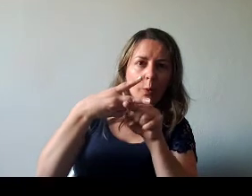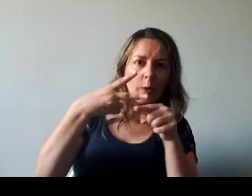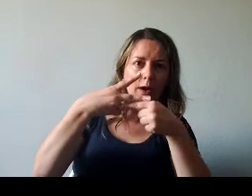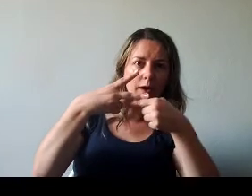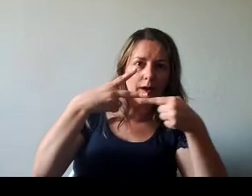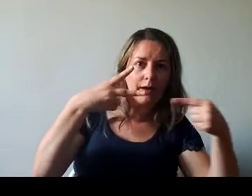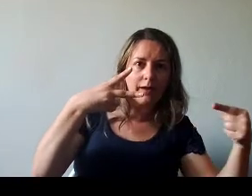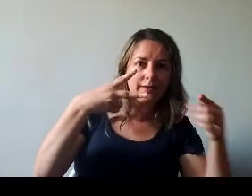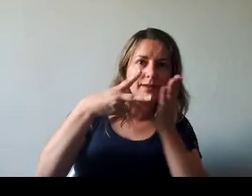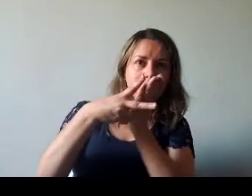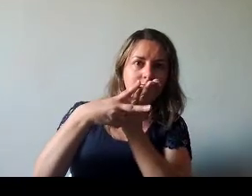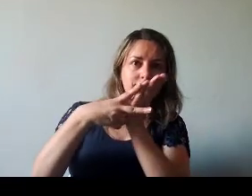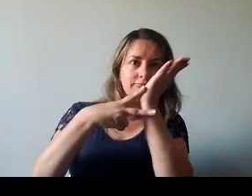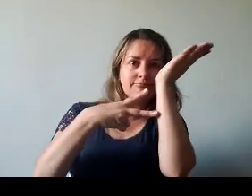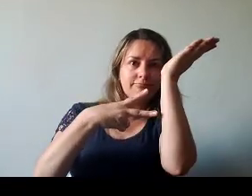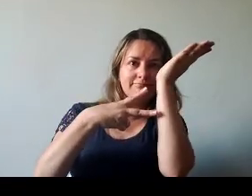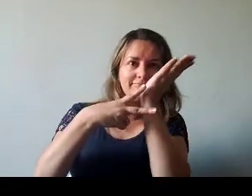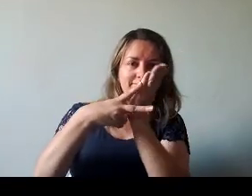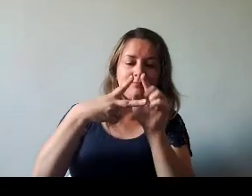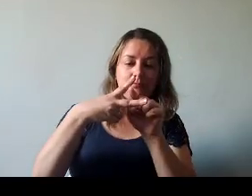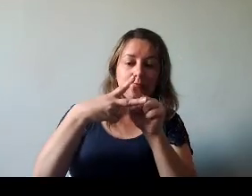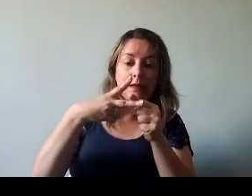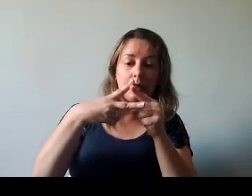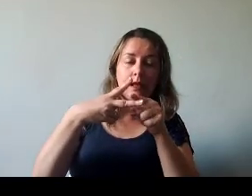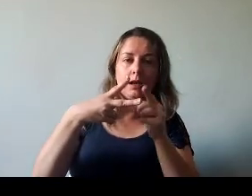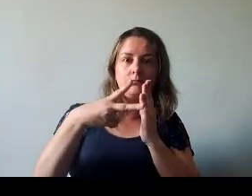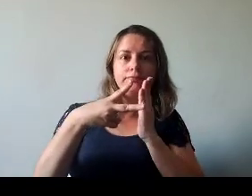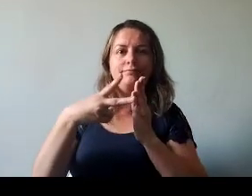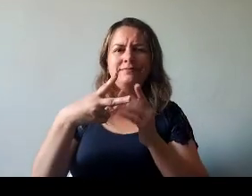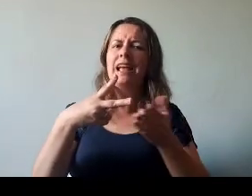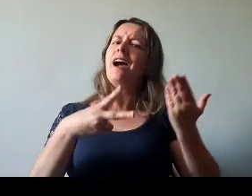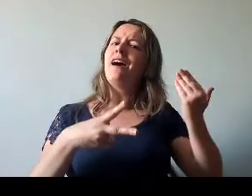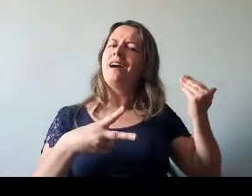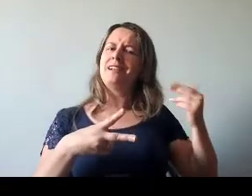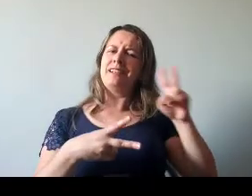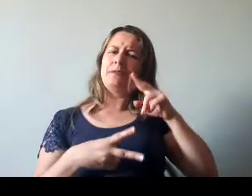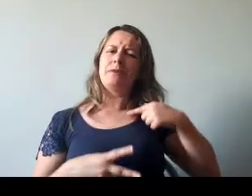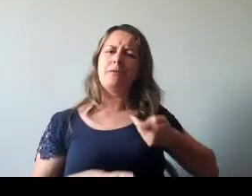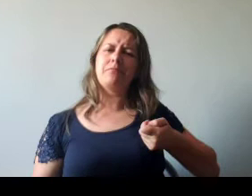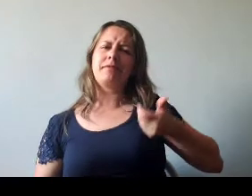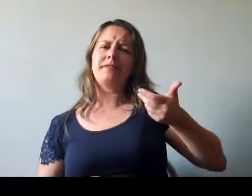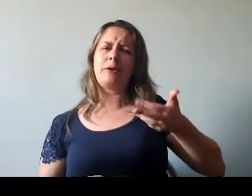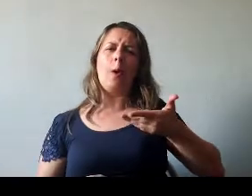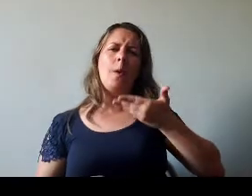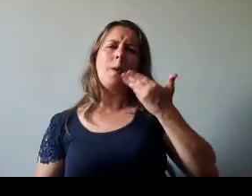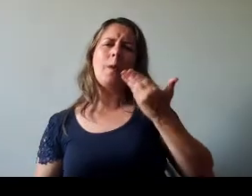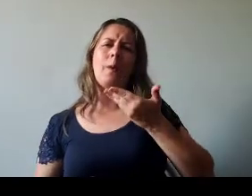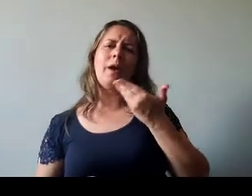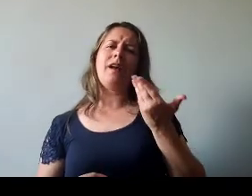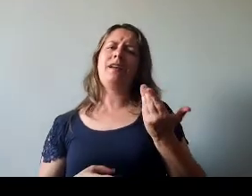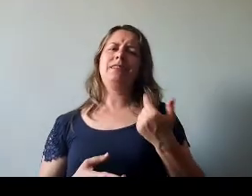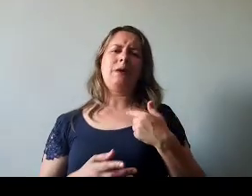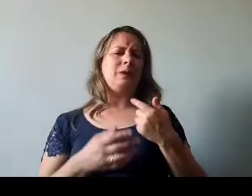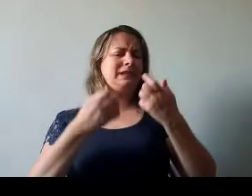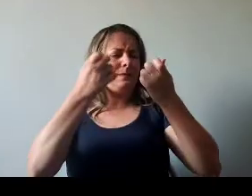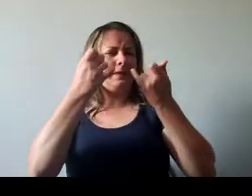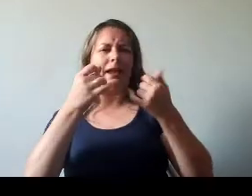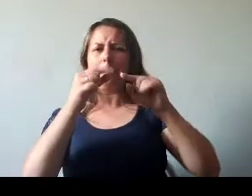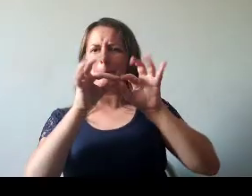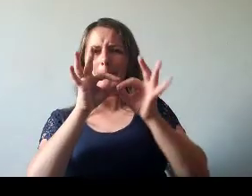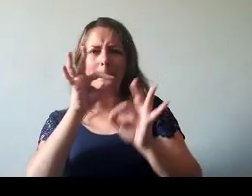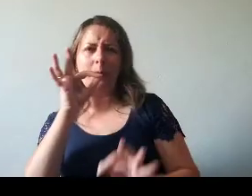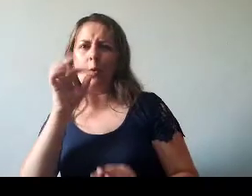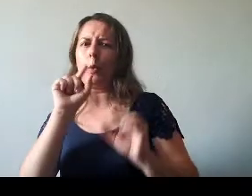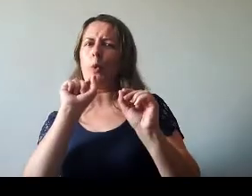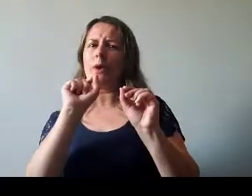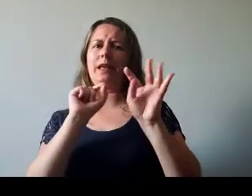é esse alfa aqui. Da outra vez, eu dei uma colher de chá para vocês e não entrei nos méritos da tangente, né? Mas agora eu vou